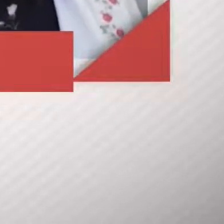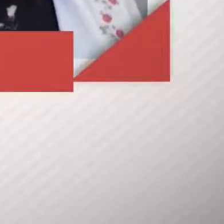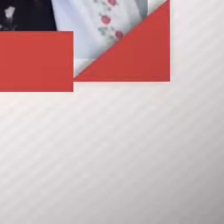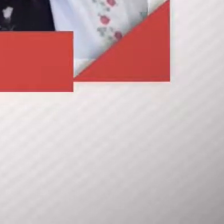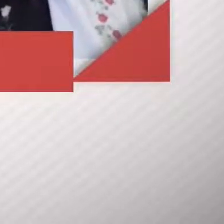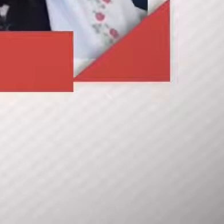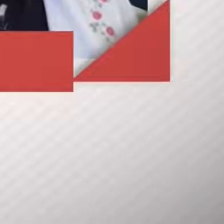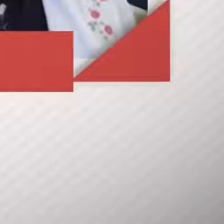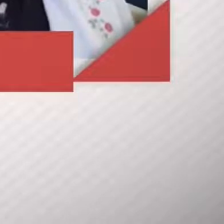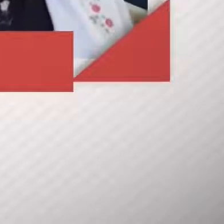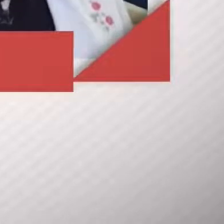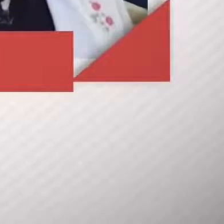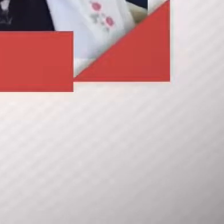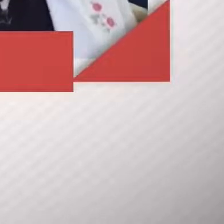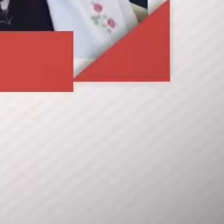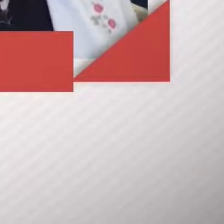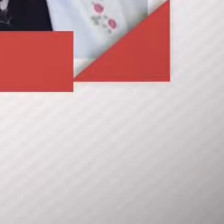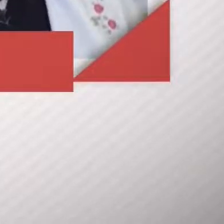procedimento simples e seguro.